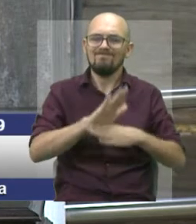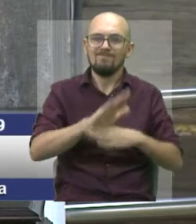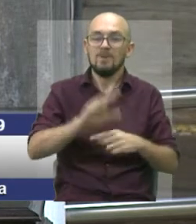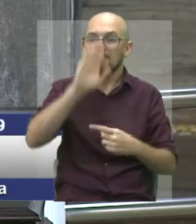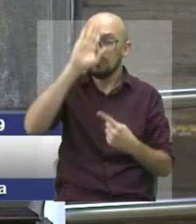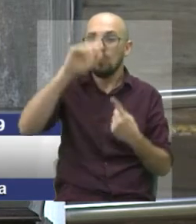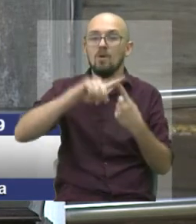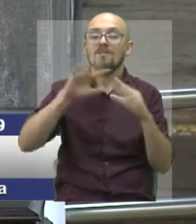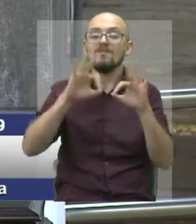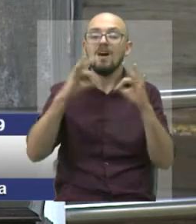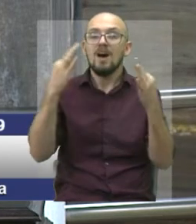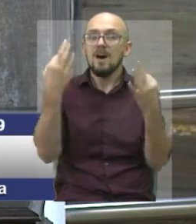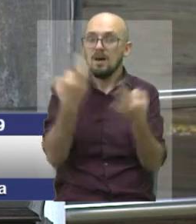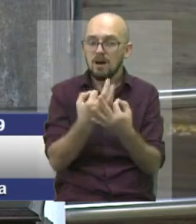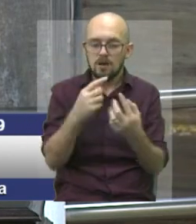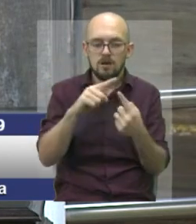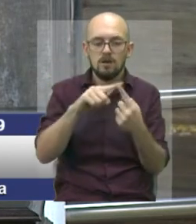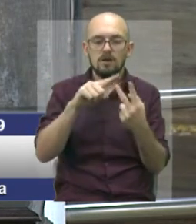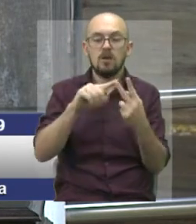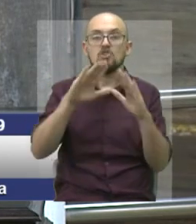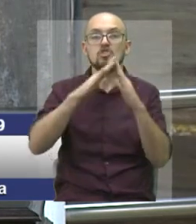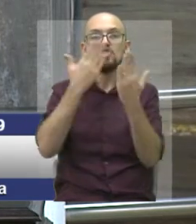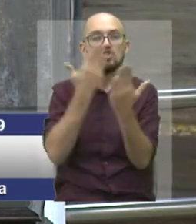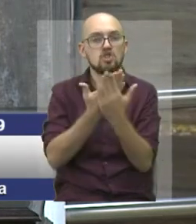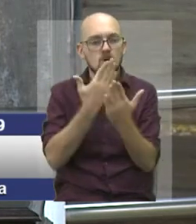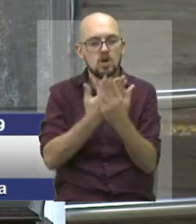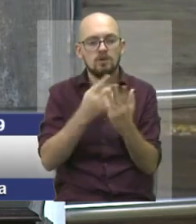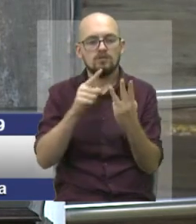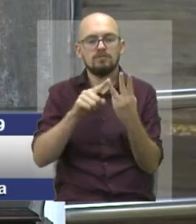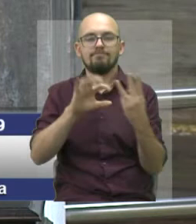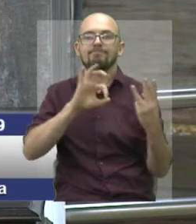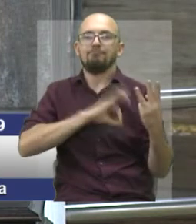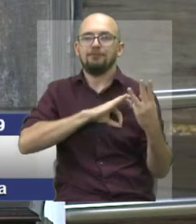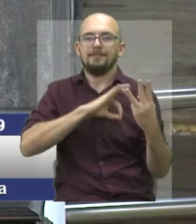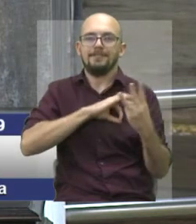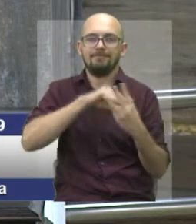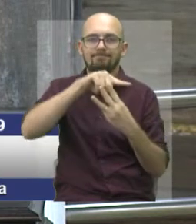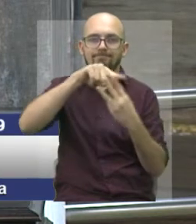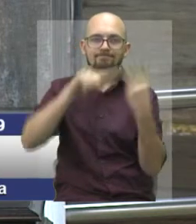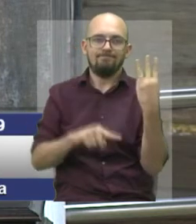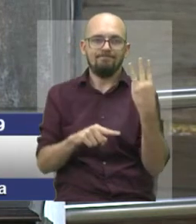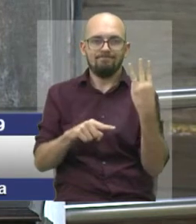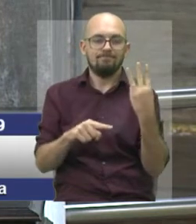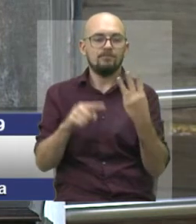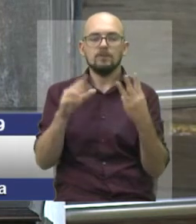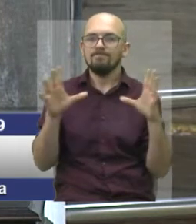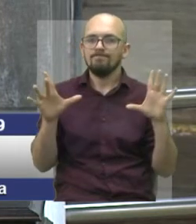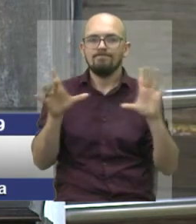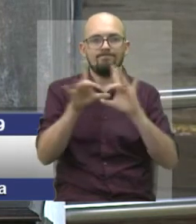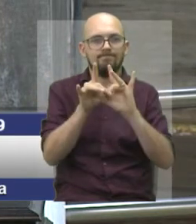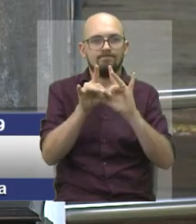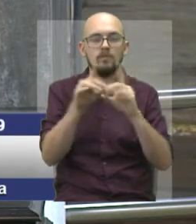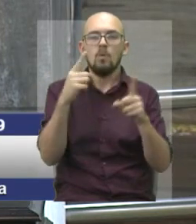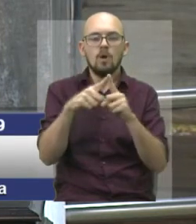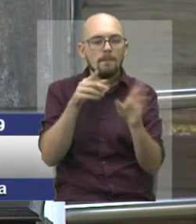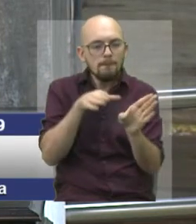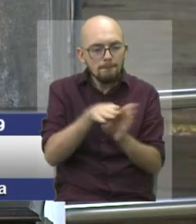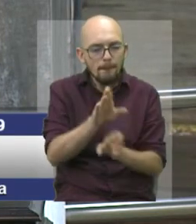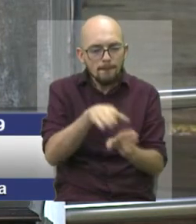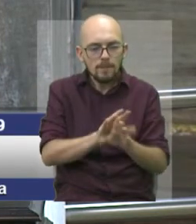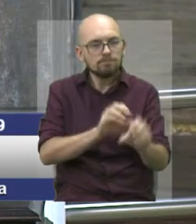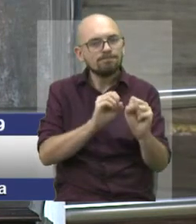família, escola e polícia militar, para realmente colocar essas orientações e